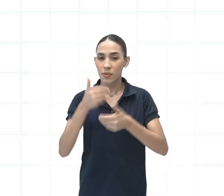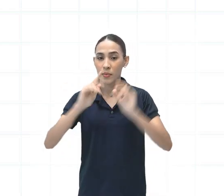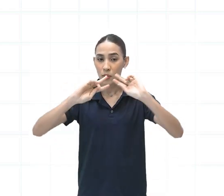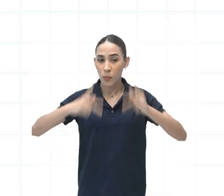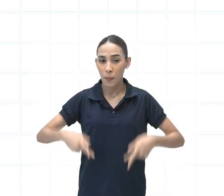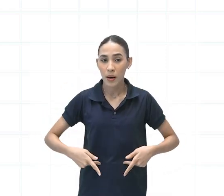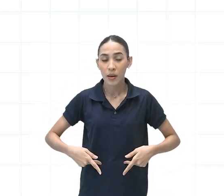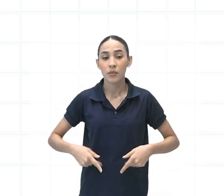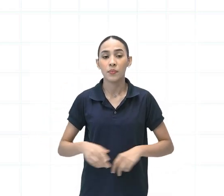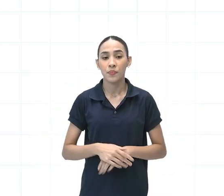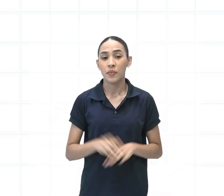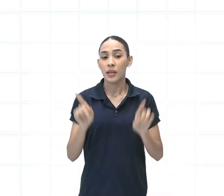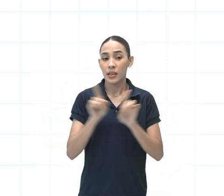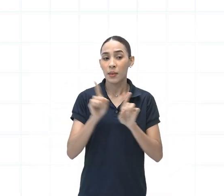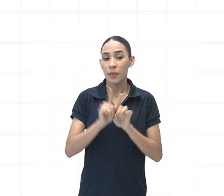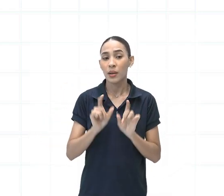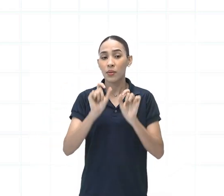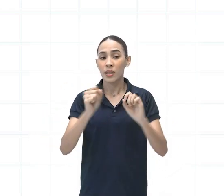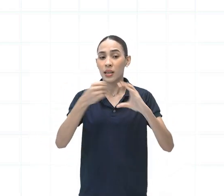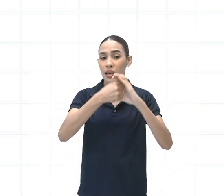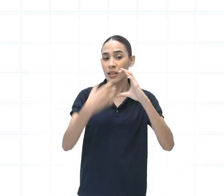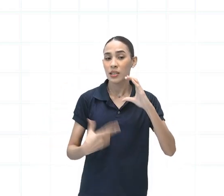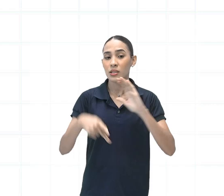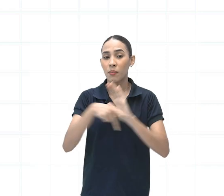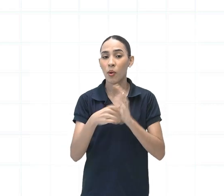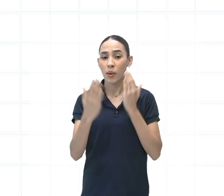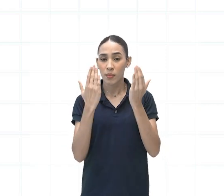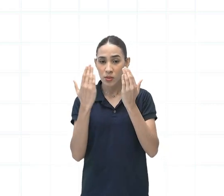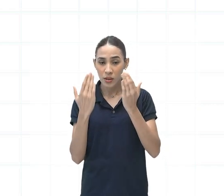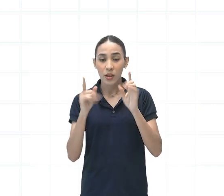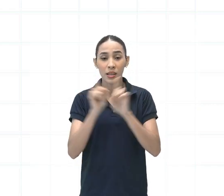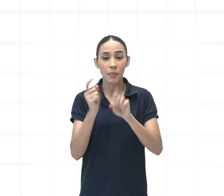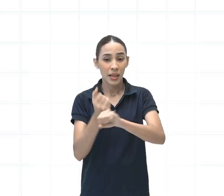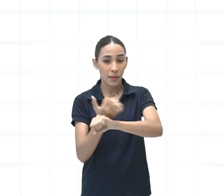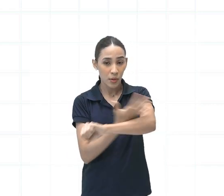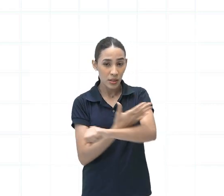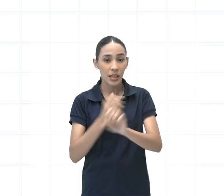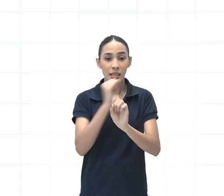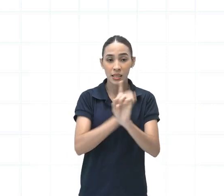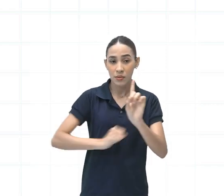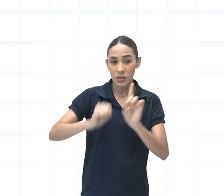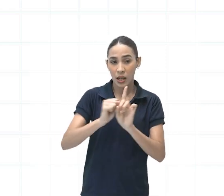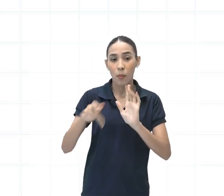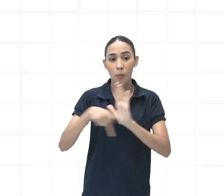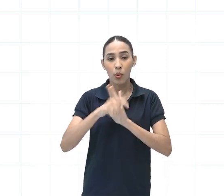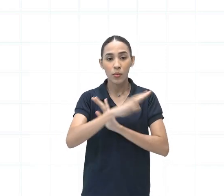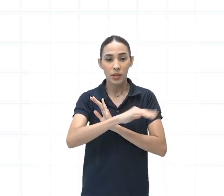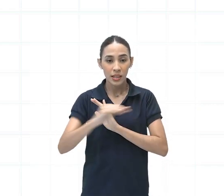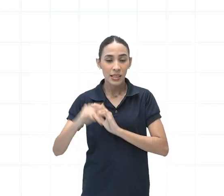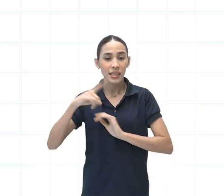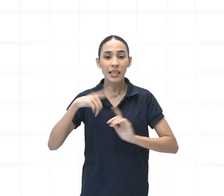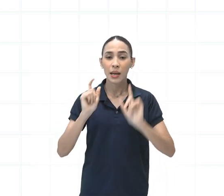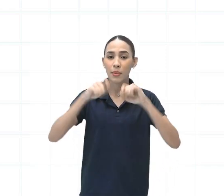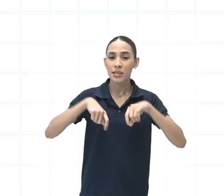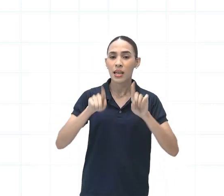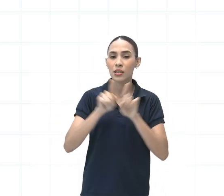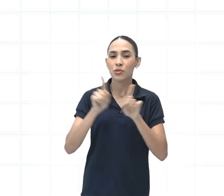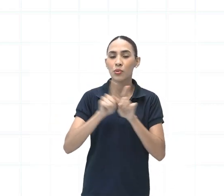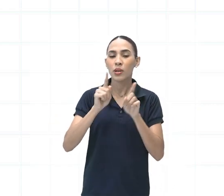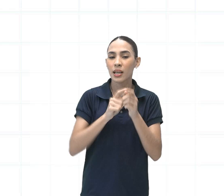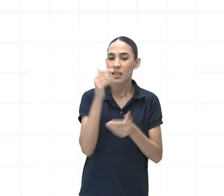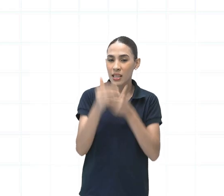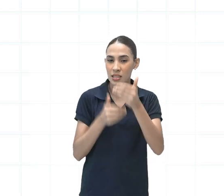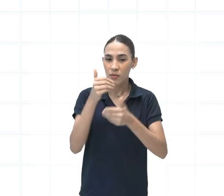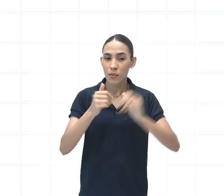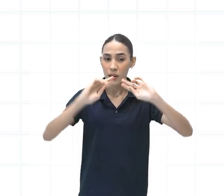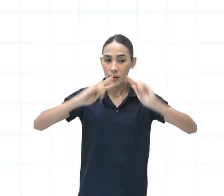humano, visto que os aspectos psicológicos, emocionais e sociais das crianças têm a capacidade de moldar a